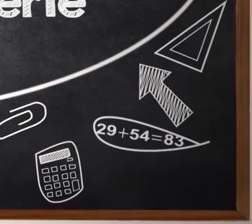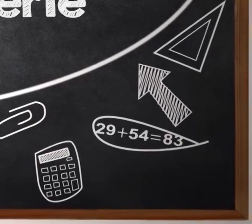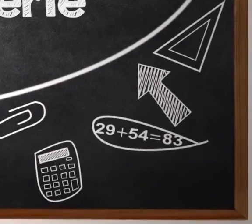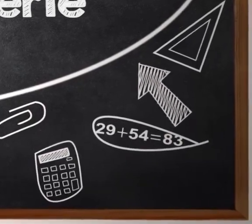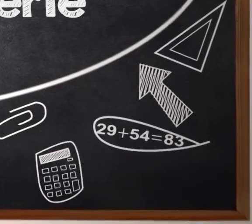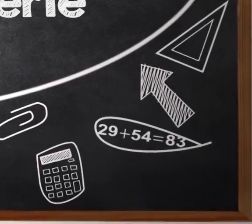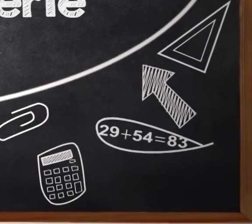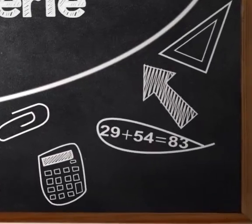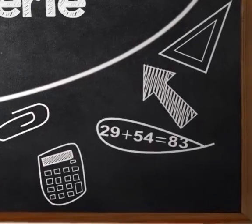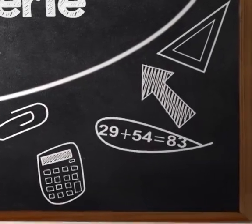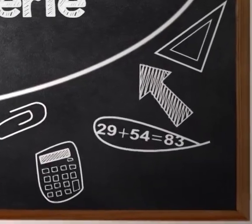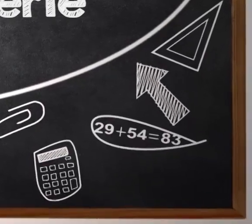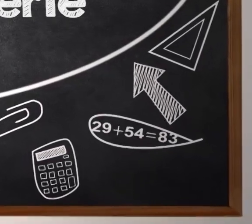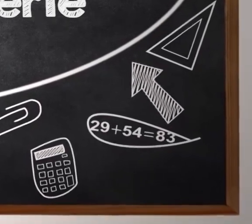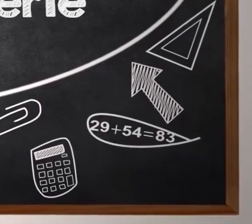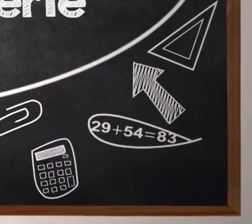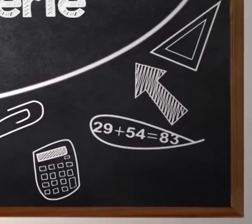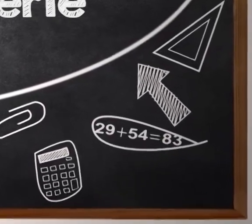e